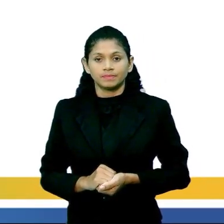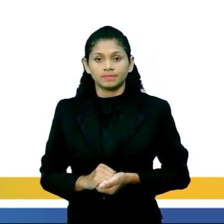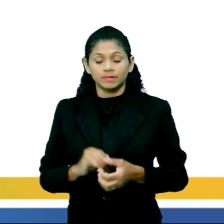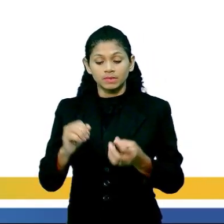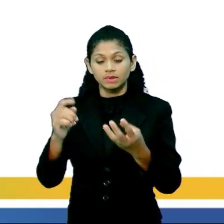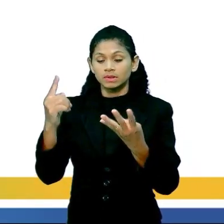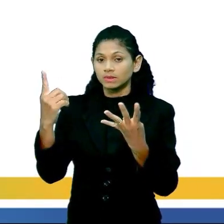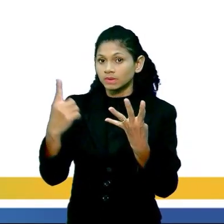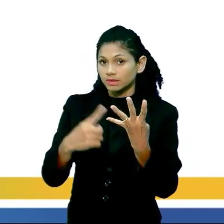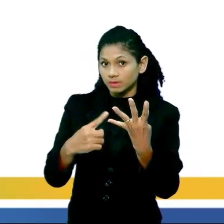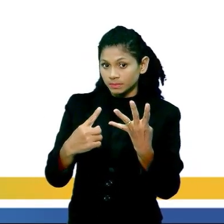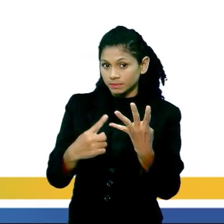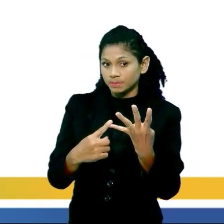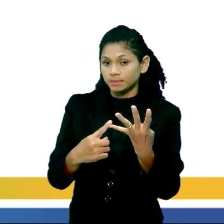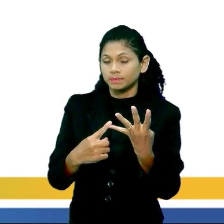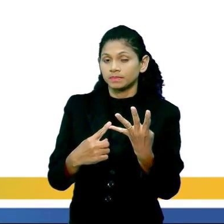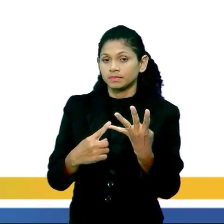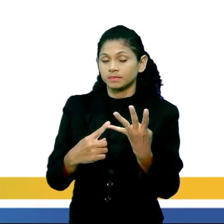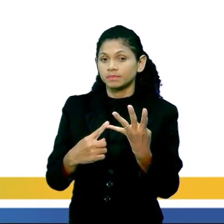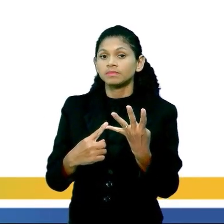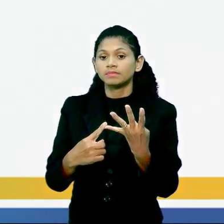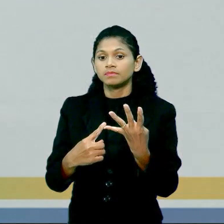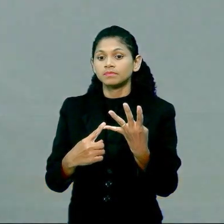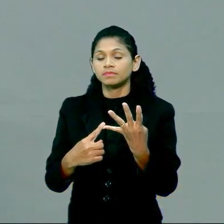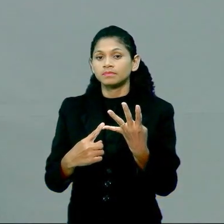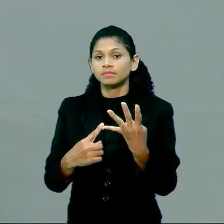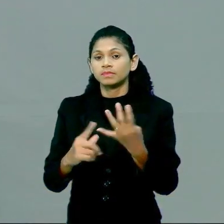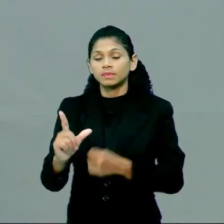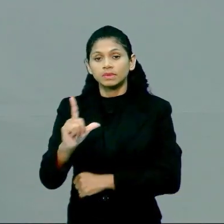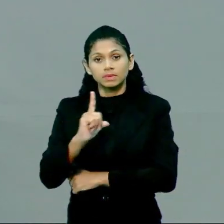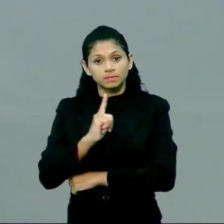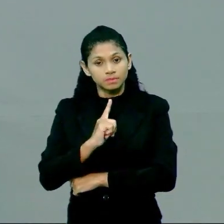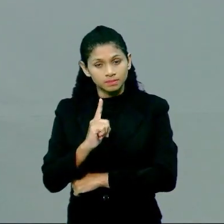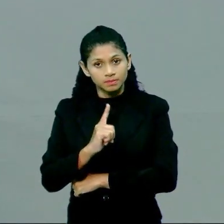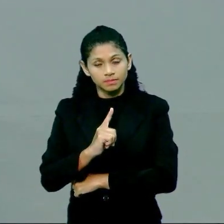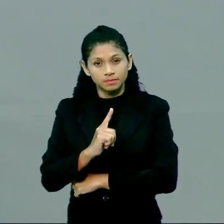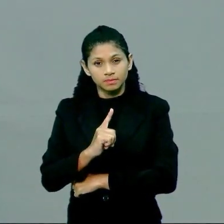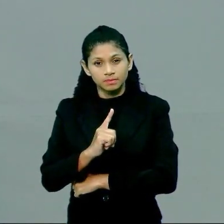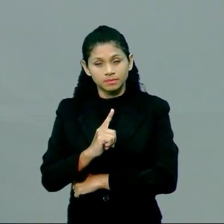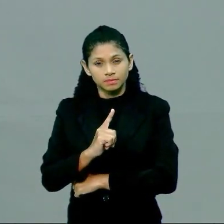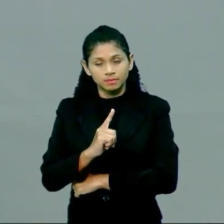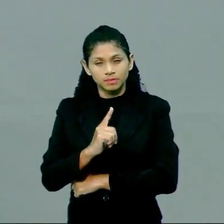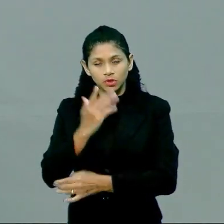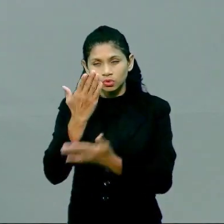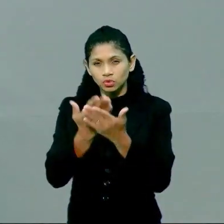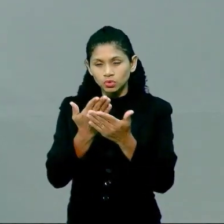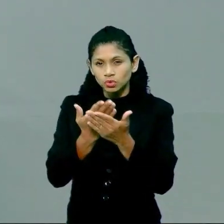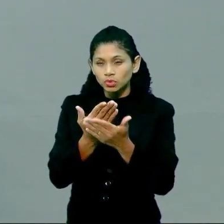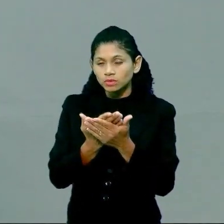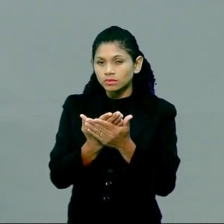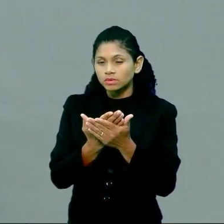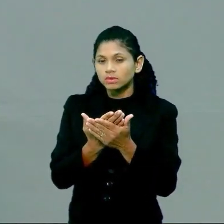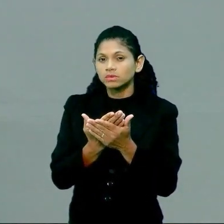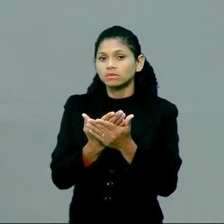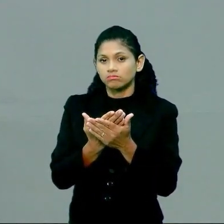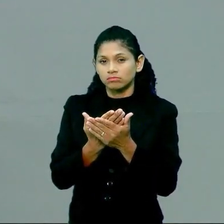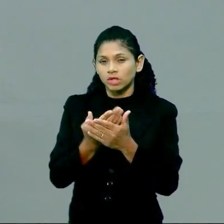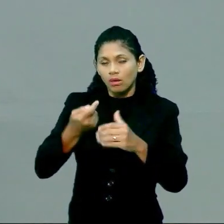E na sinonimia de conotação, essa a gente vai abordar ela um pouco mais a